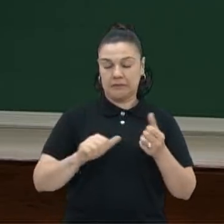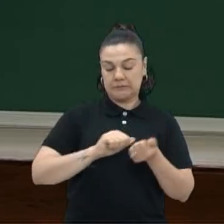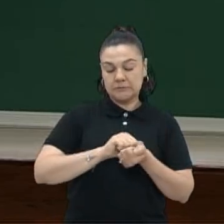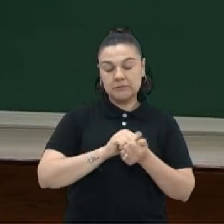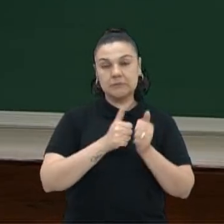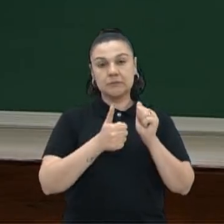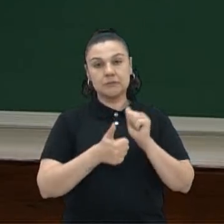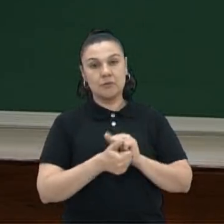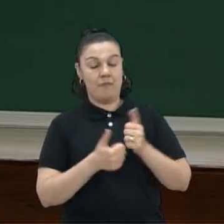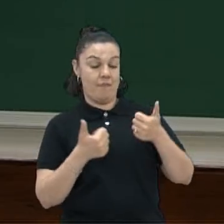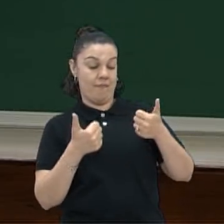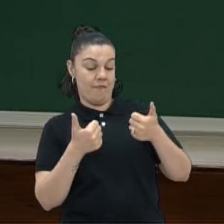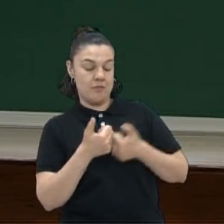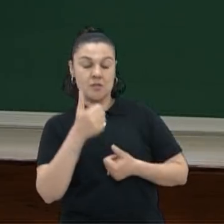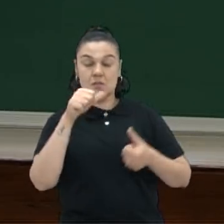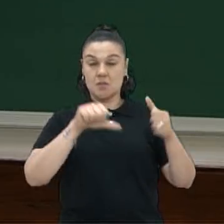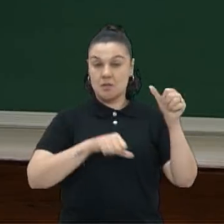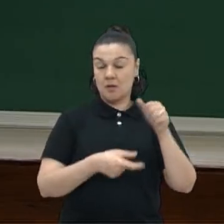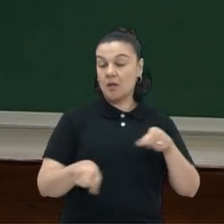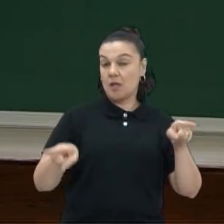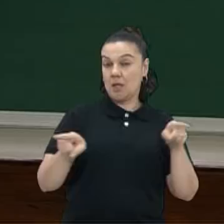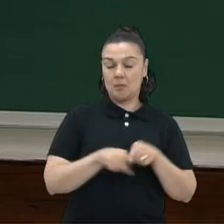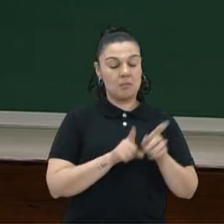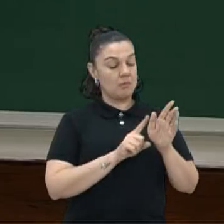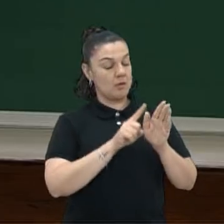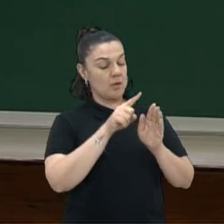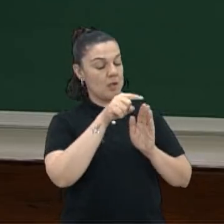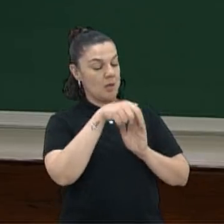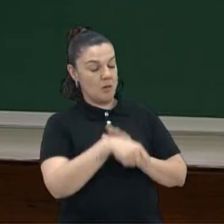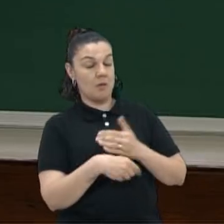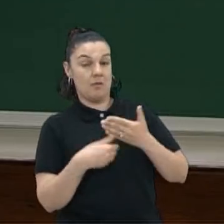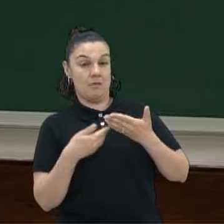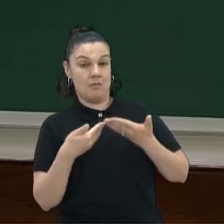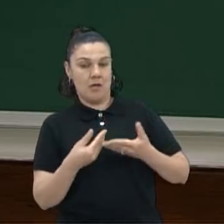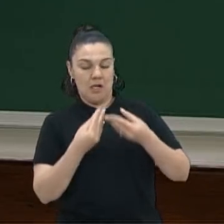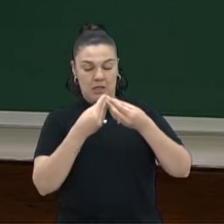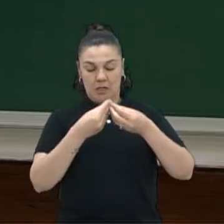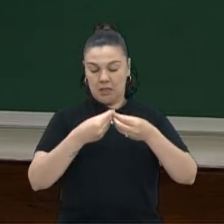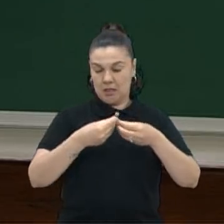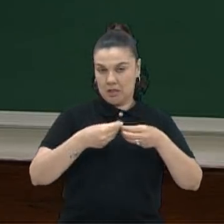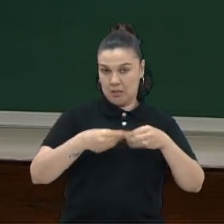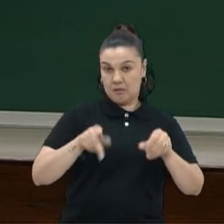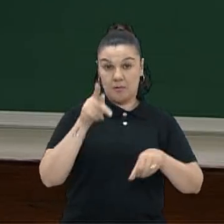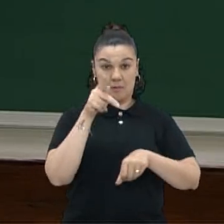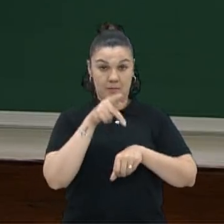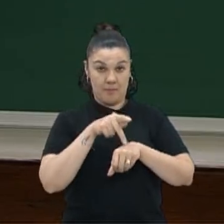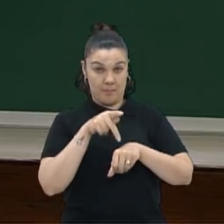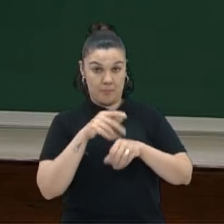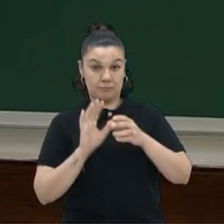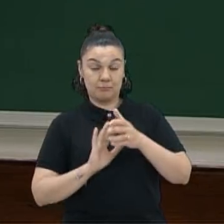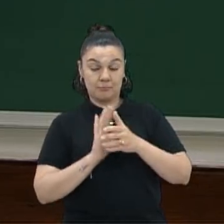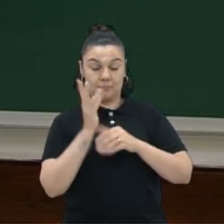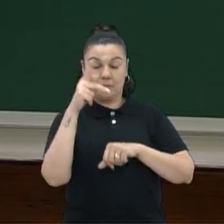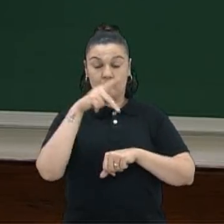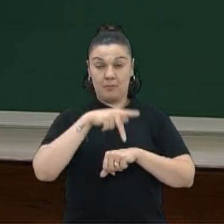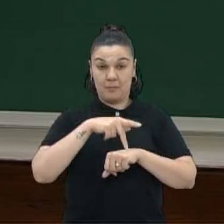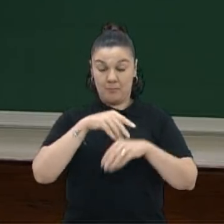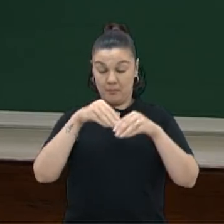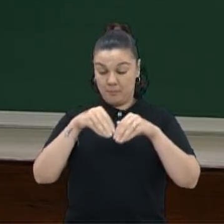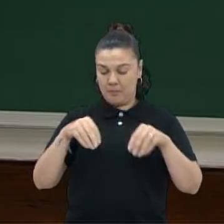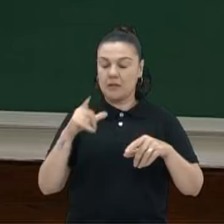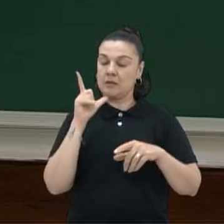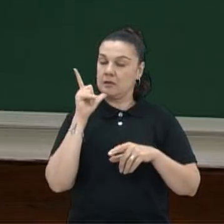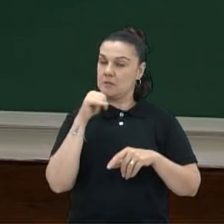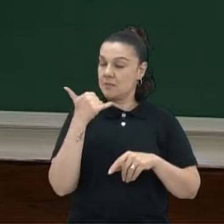por processos físicos, químicos e biológicos. O processo de decomposição das rochas e formação do solo pode